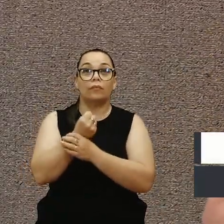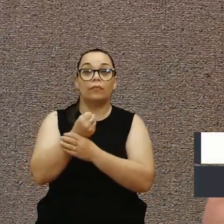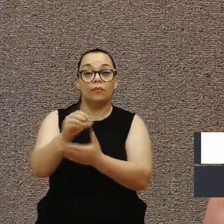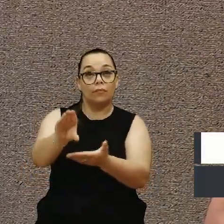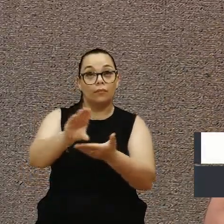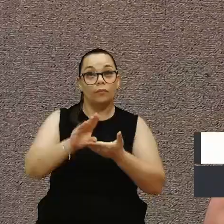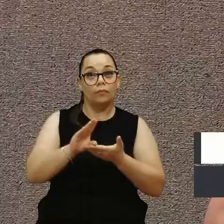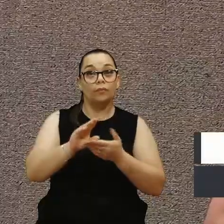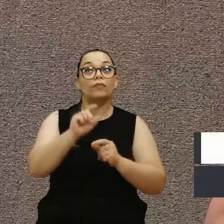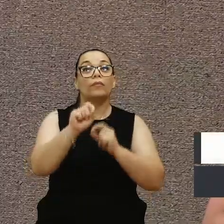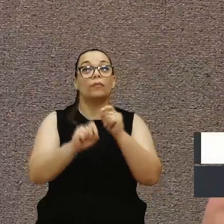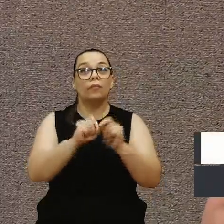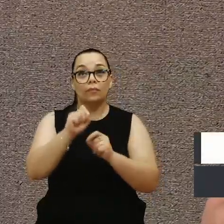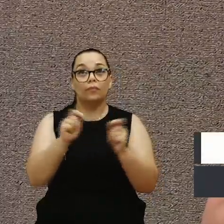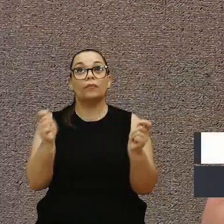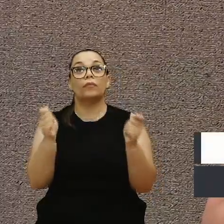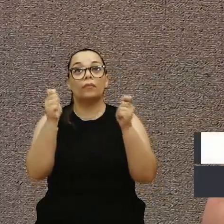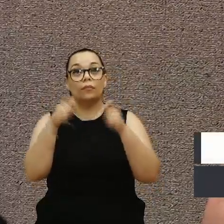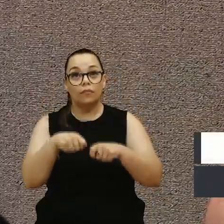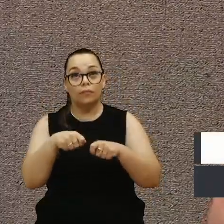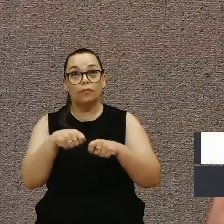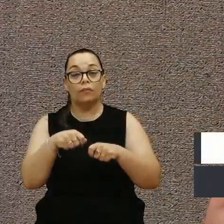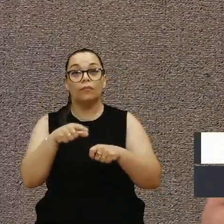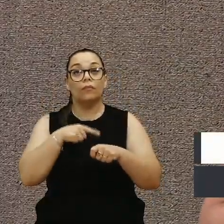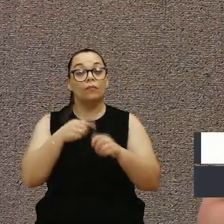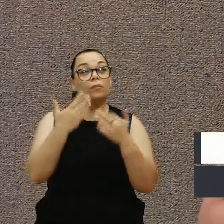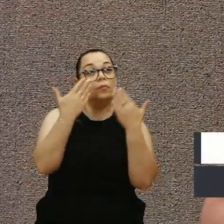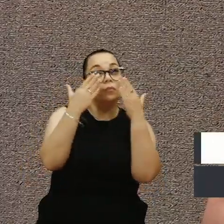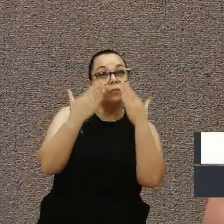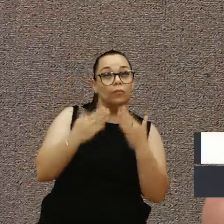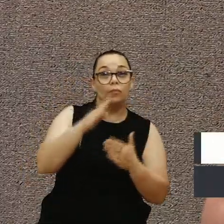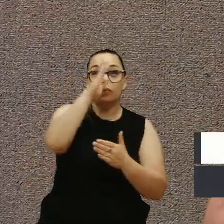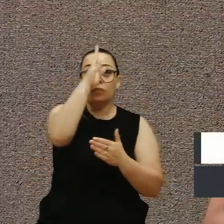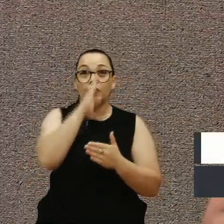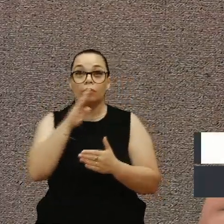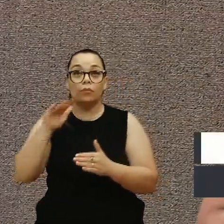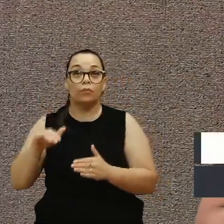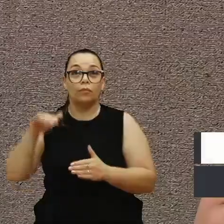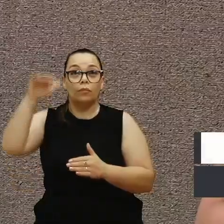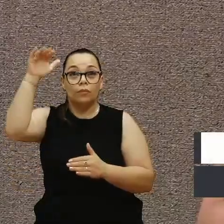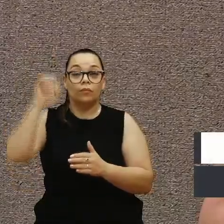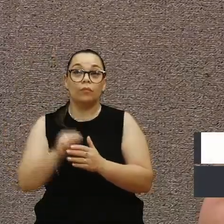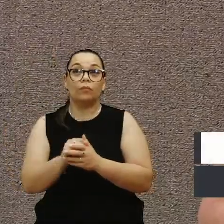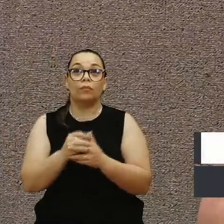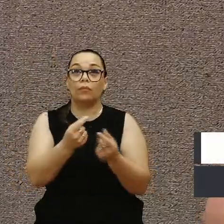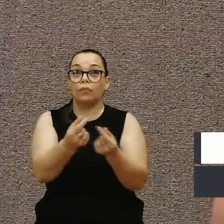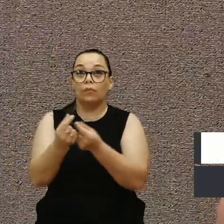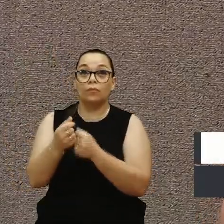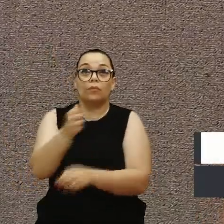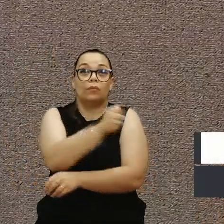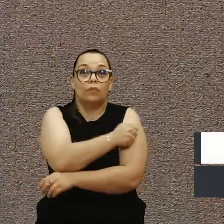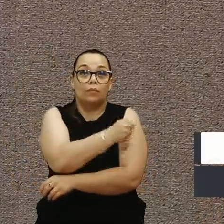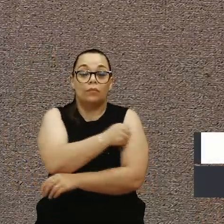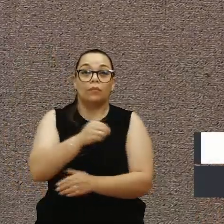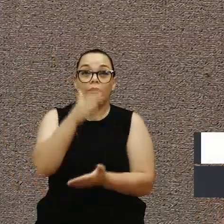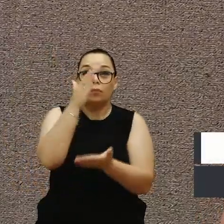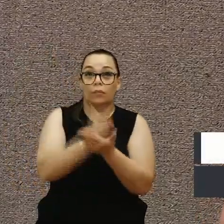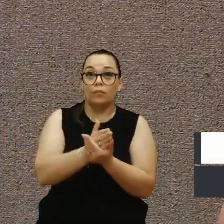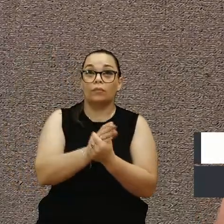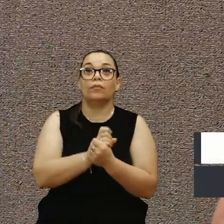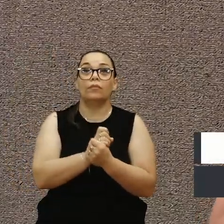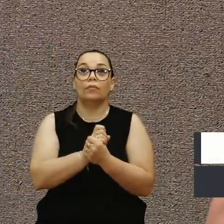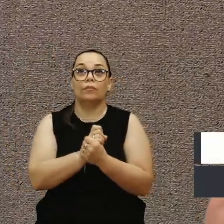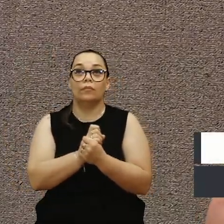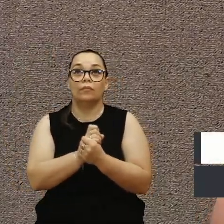repasse para que se possa justamente conferir a gratuidade a idosos, a meia passagem aos estudantes e para que este impacto não chegue na